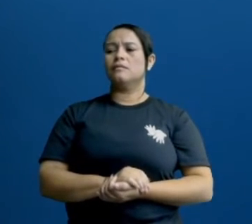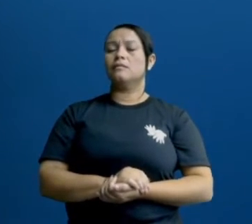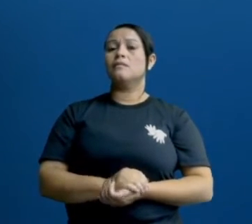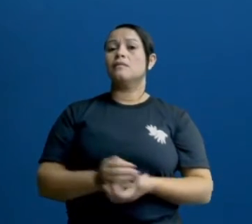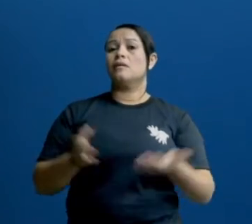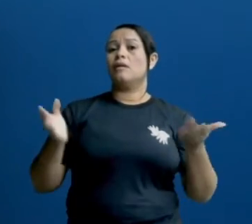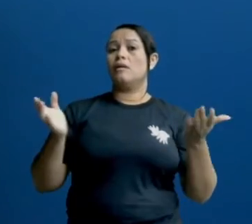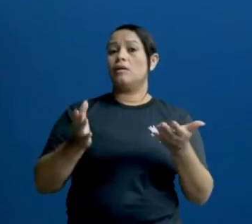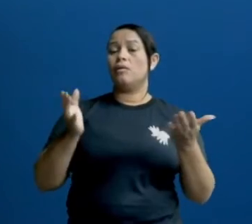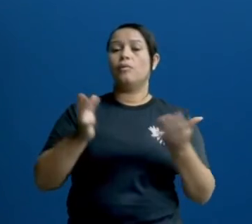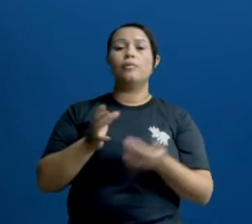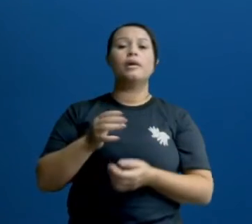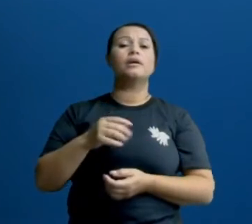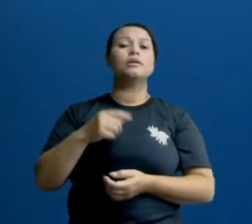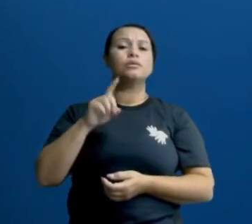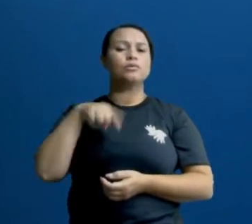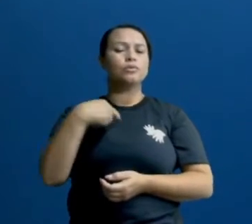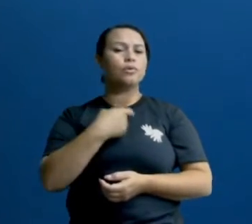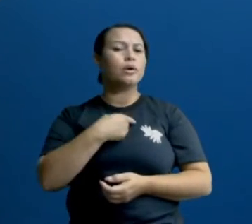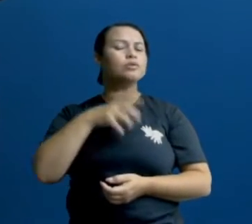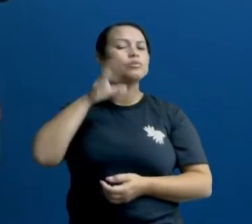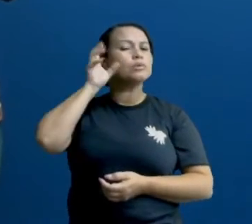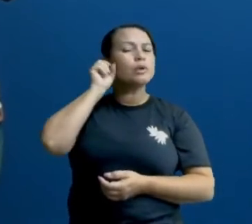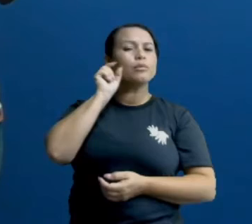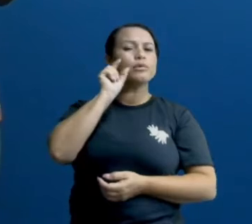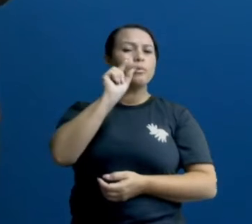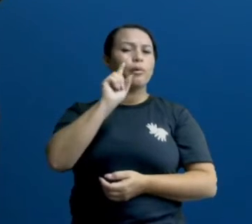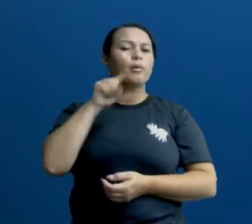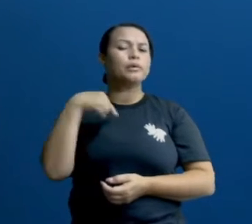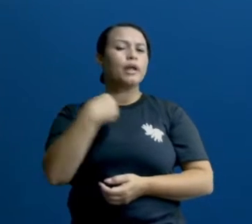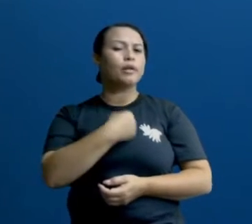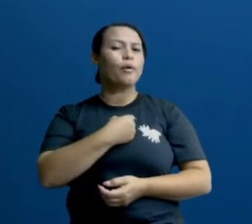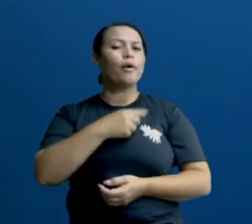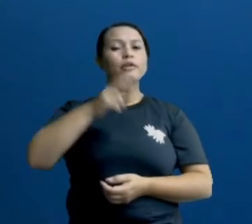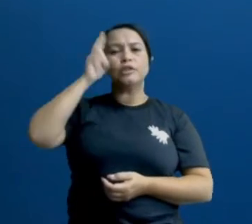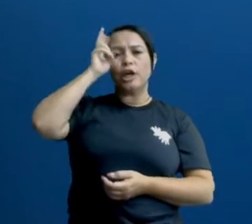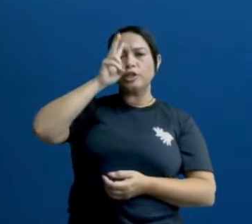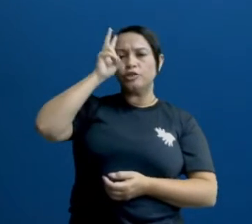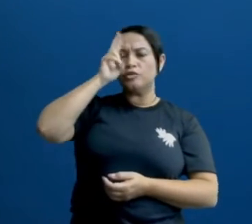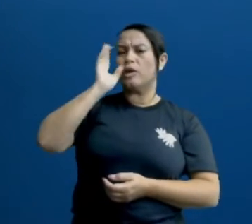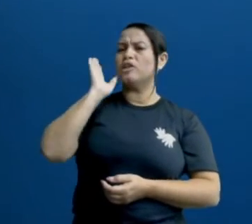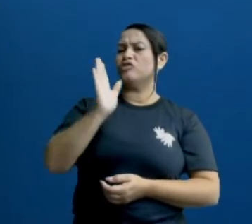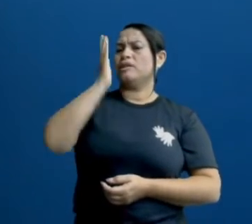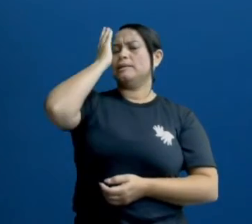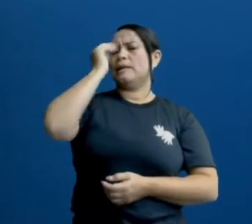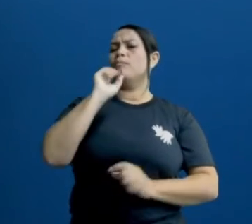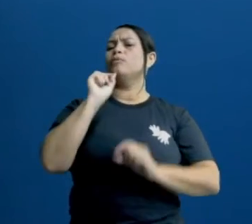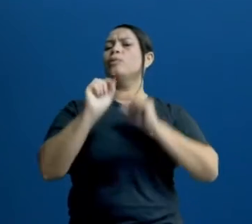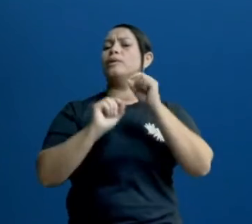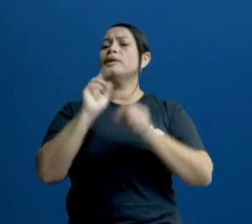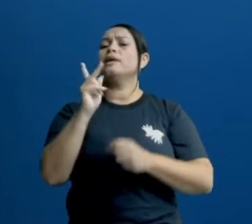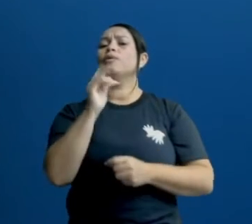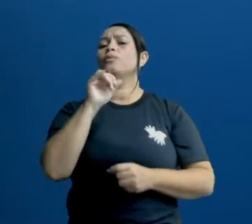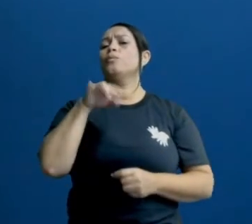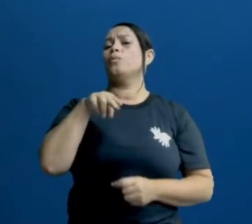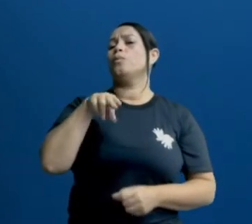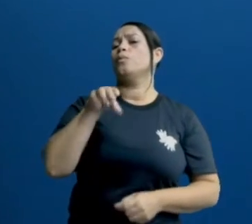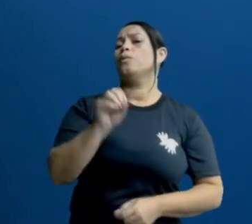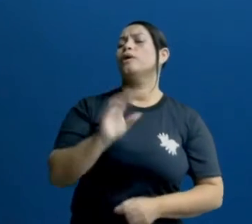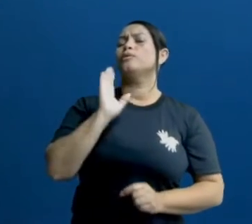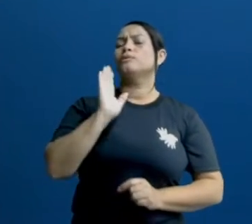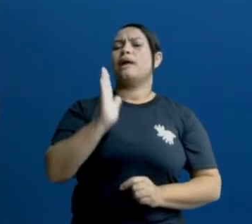Agora que a gente escutou um pouco da nossa história, sabe o que é o hino, sabe que ele carrega dentro dele